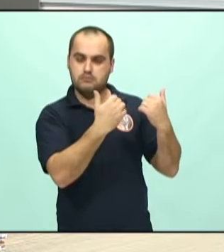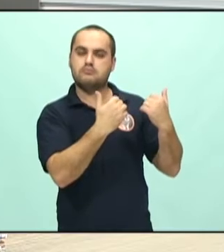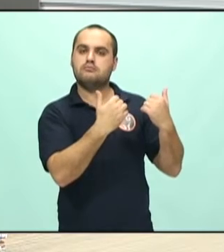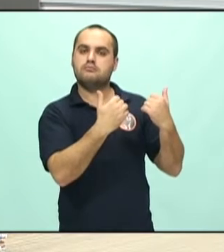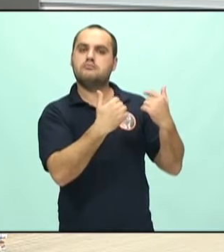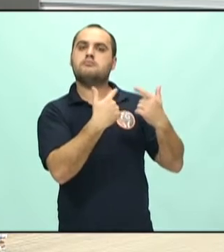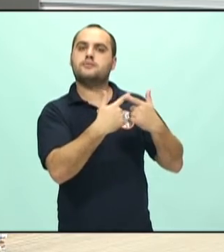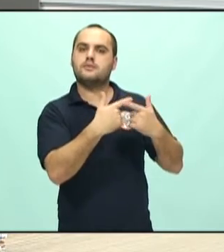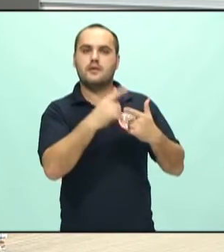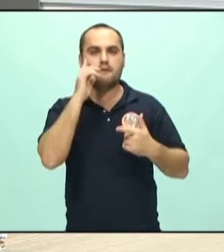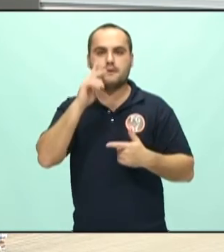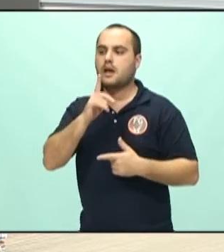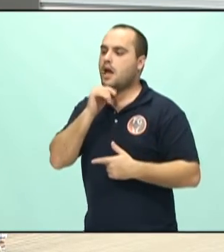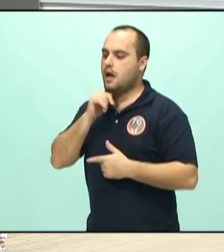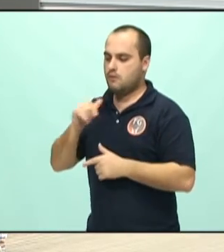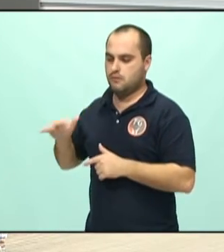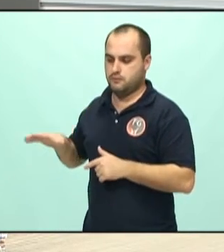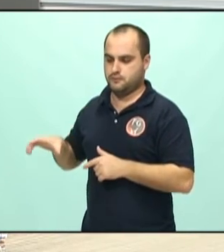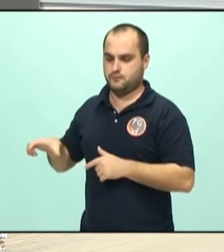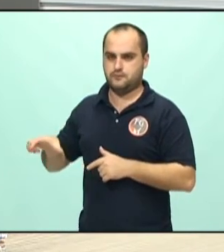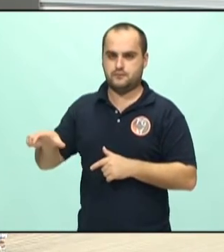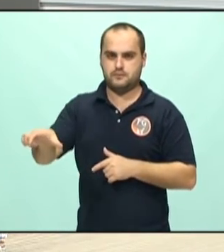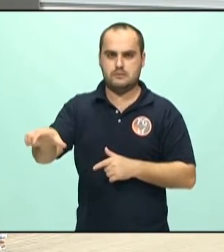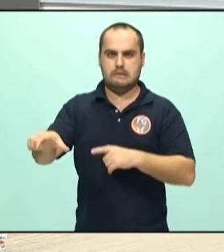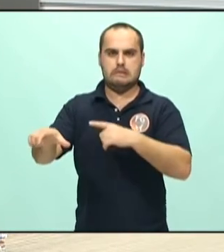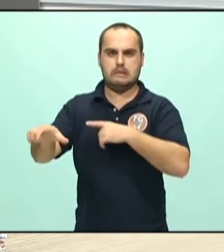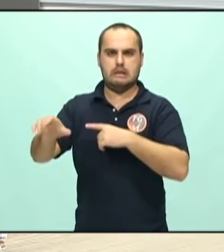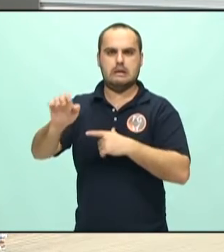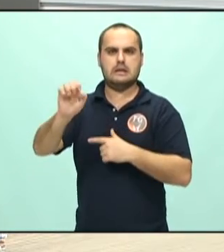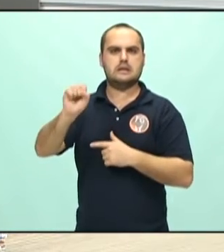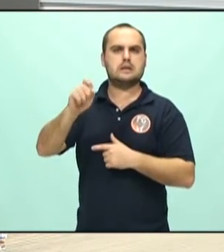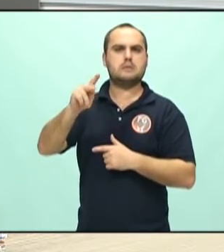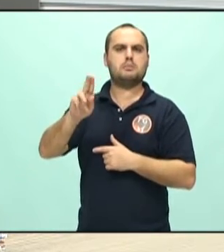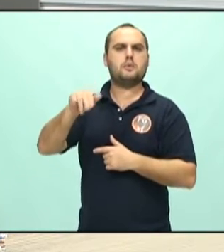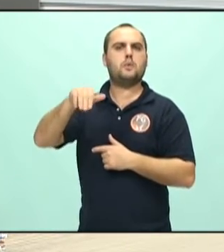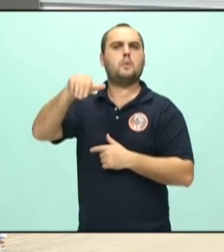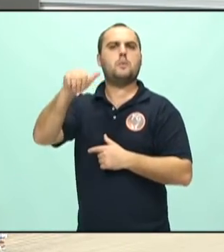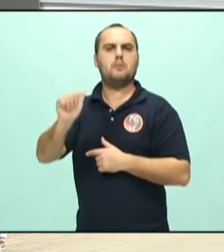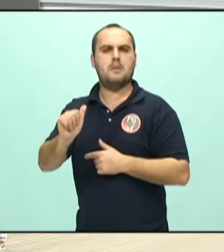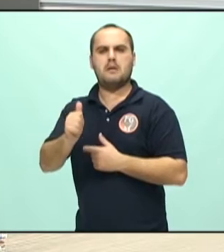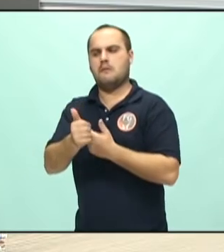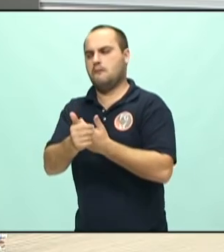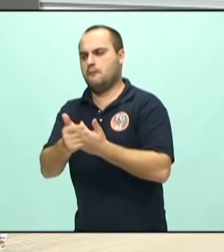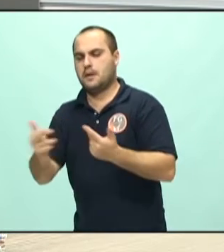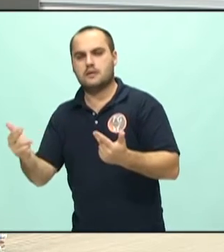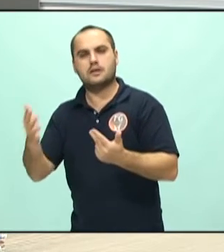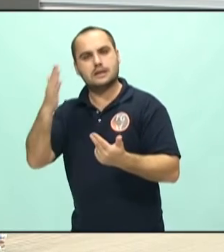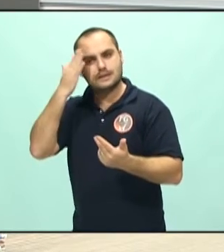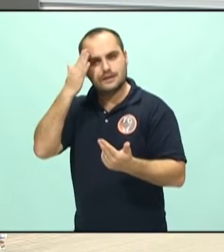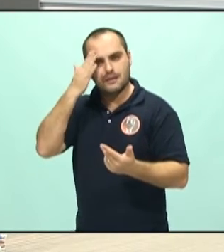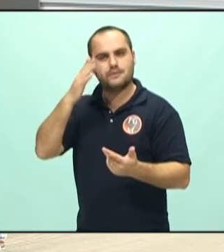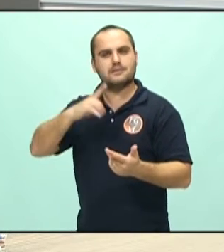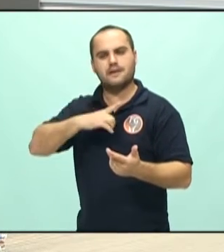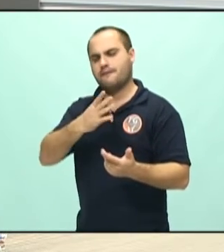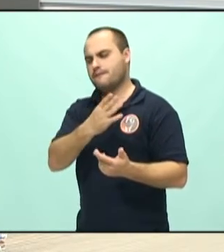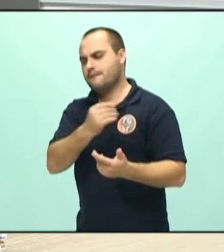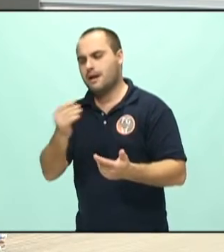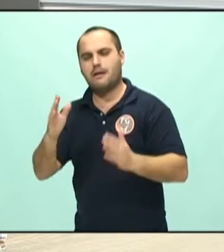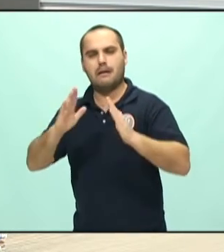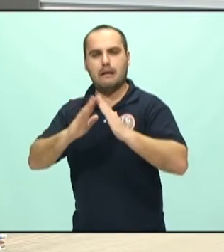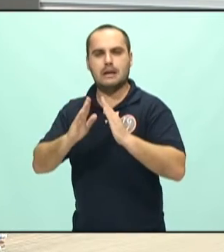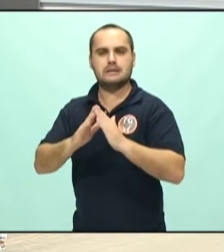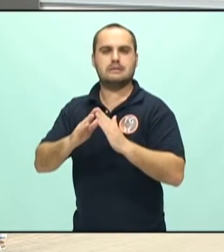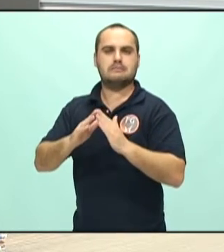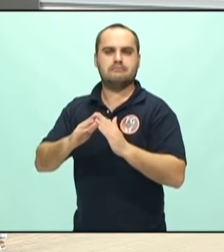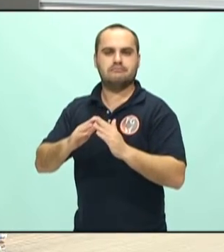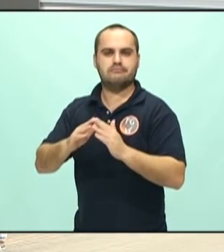vêm naquela sala de cabeçudas ainda muito espuma de máquina de lavar então a gente sabe que tem muitas casas irregulares ali então a